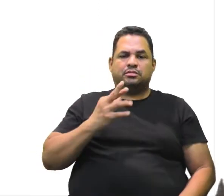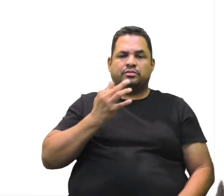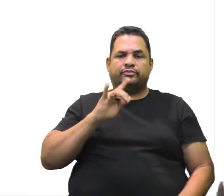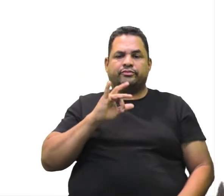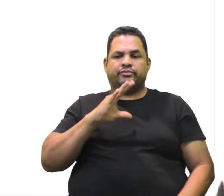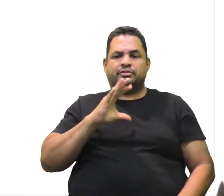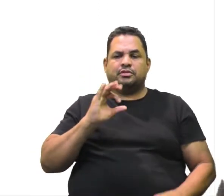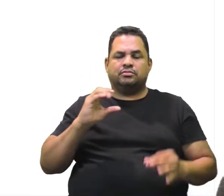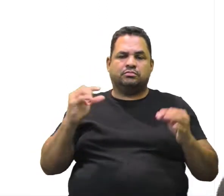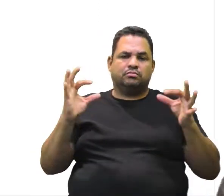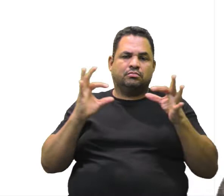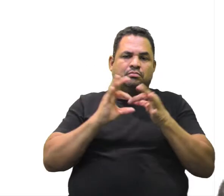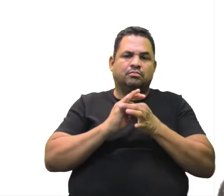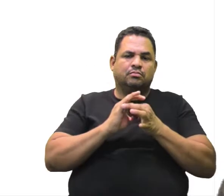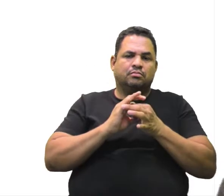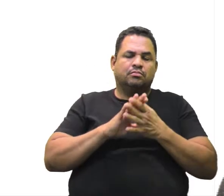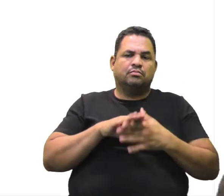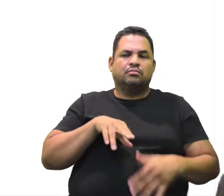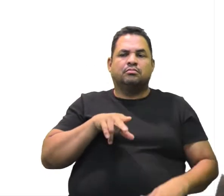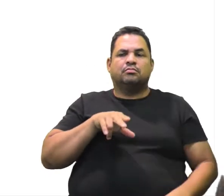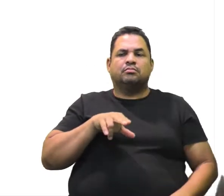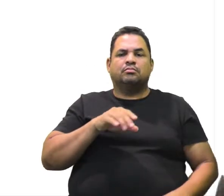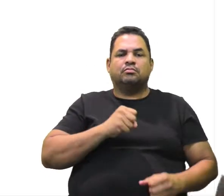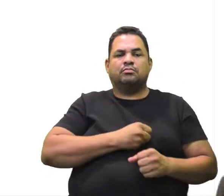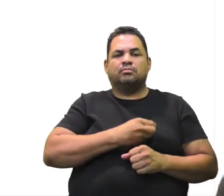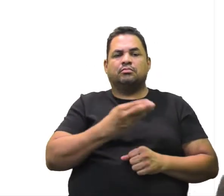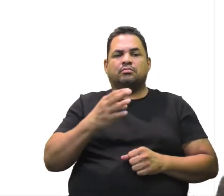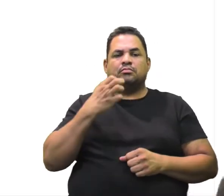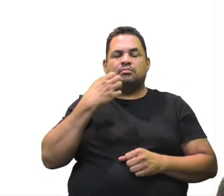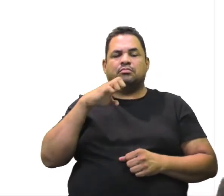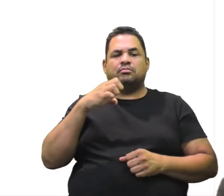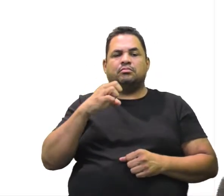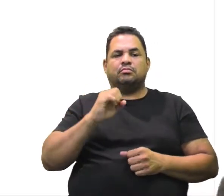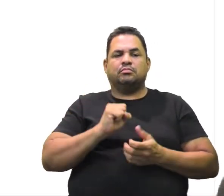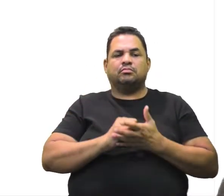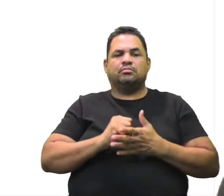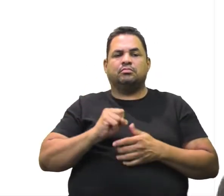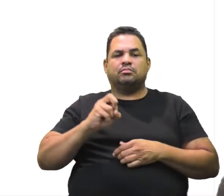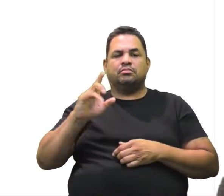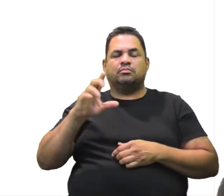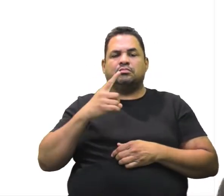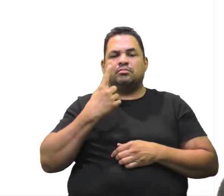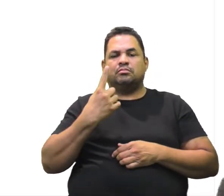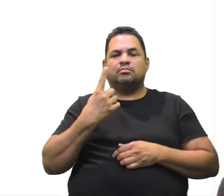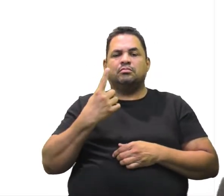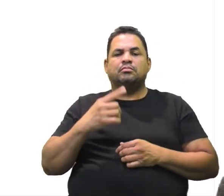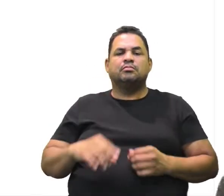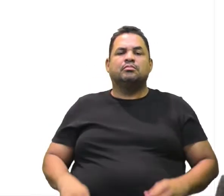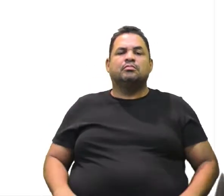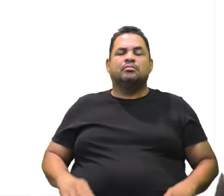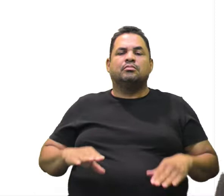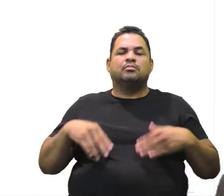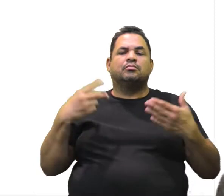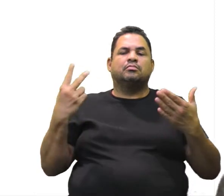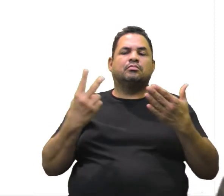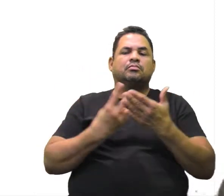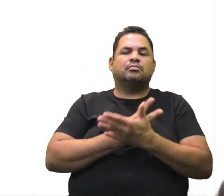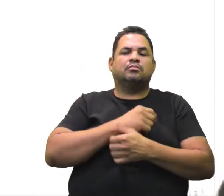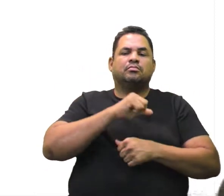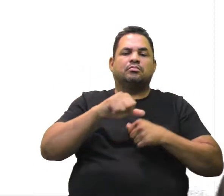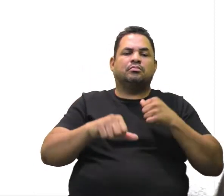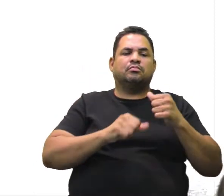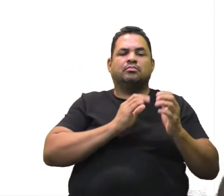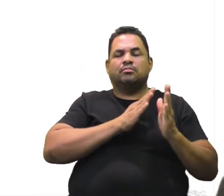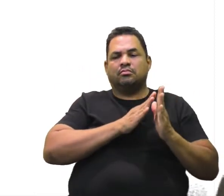denomina fusão, que é igual à quantidade de energia liberada na etapa 1, onde ocorre a mudança